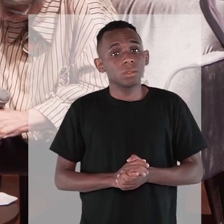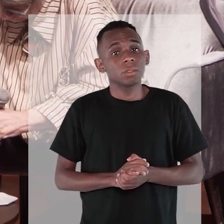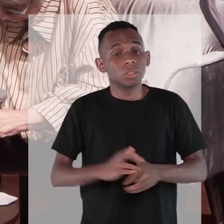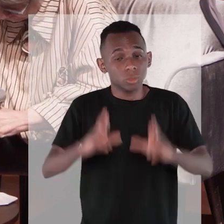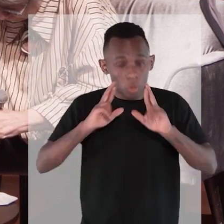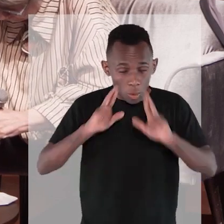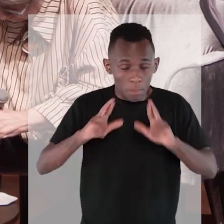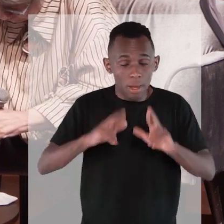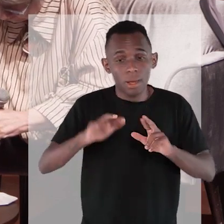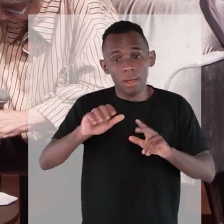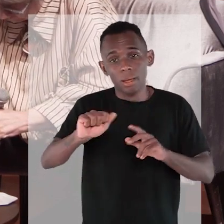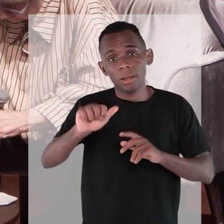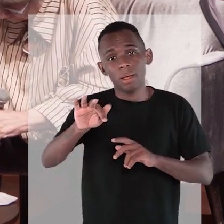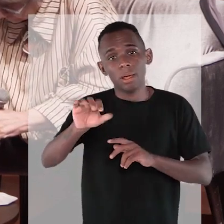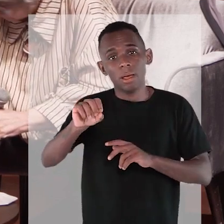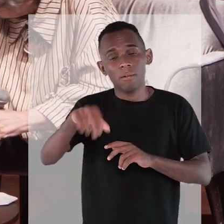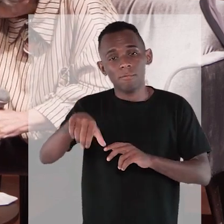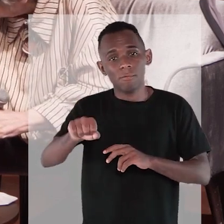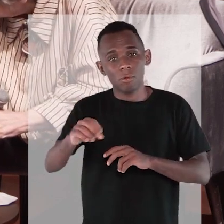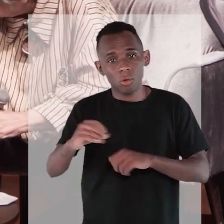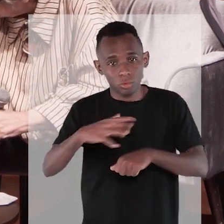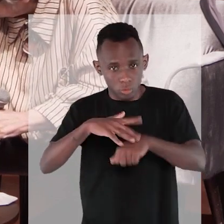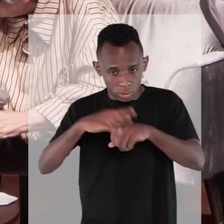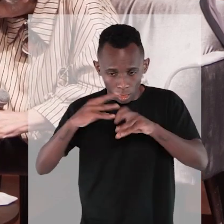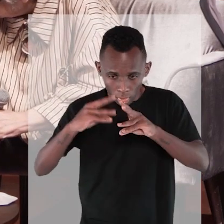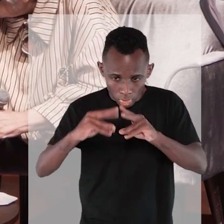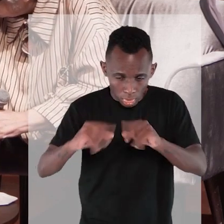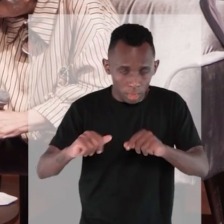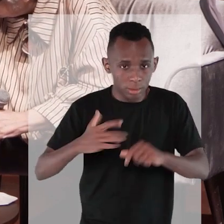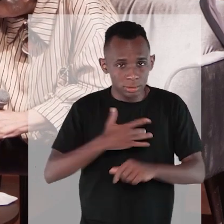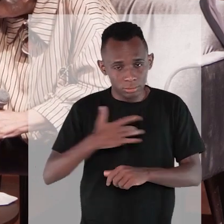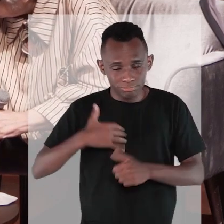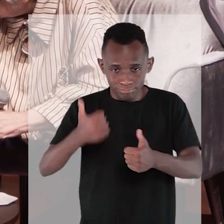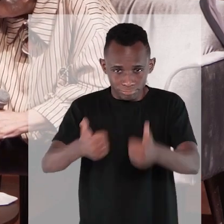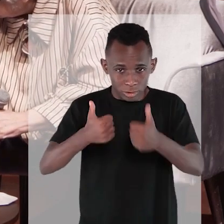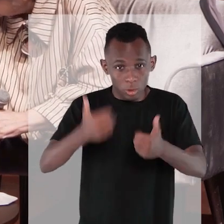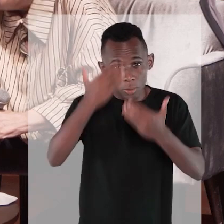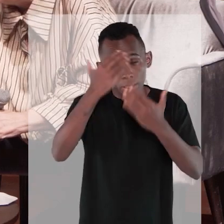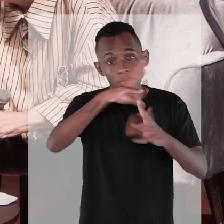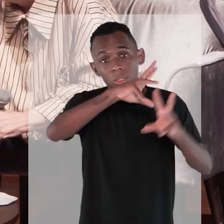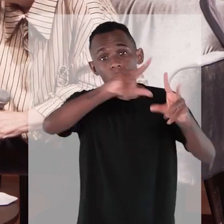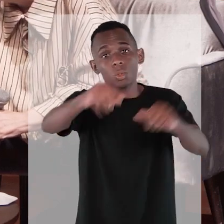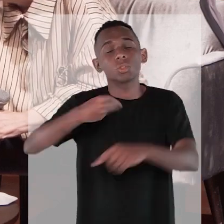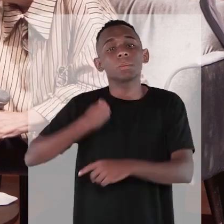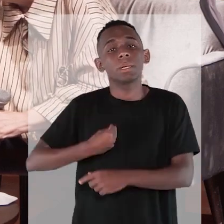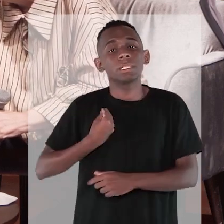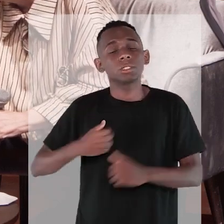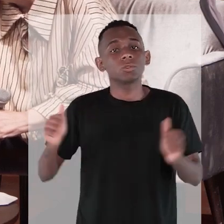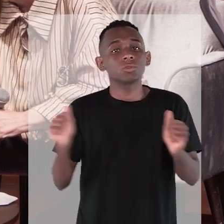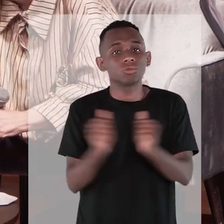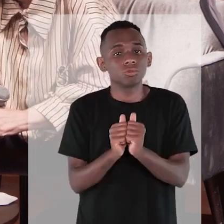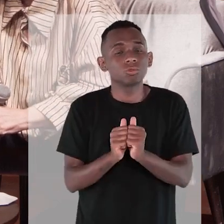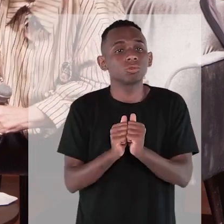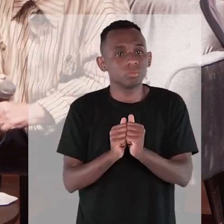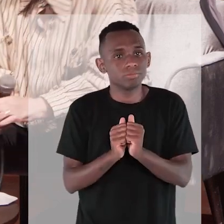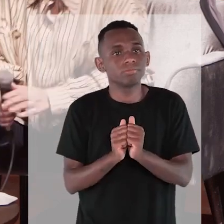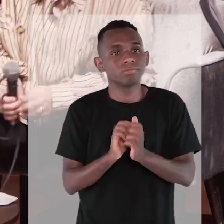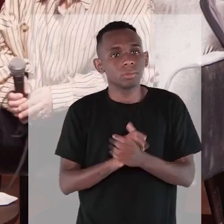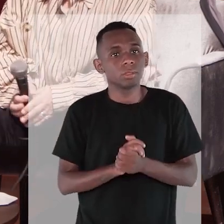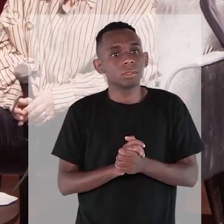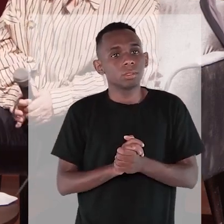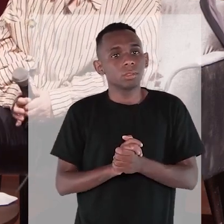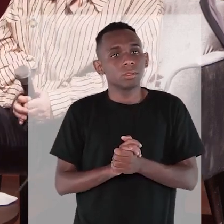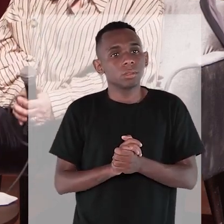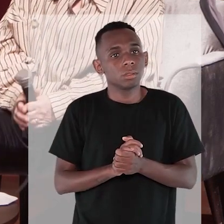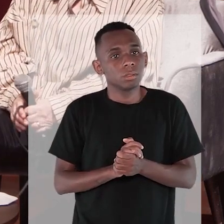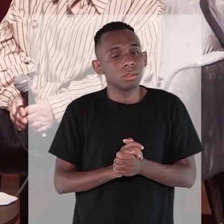Afonso, né? Agradecer muitíssimo a todas e todos que estiveram conosco essa noite, né? Nós vamos provavelmente passar um